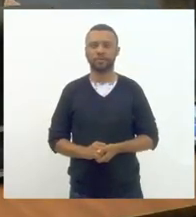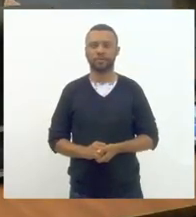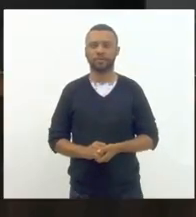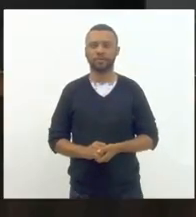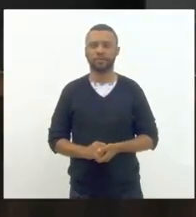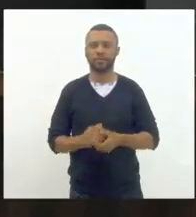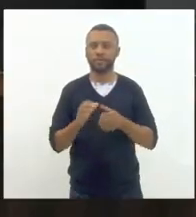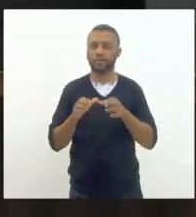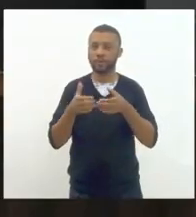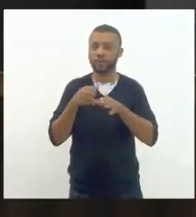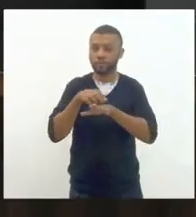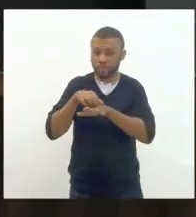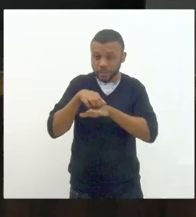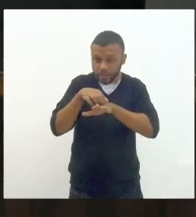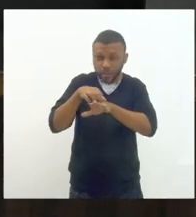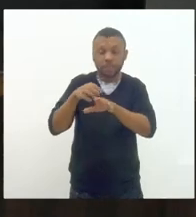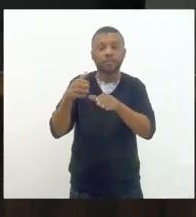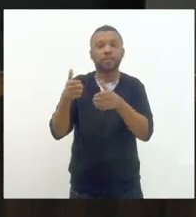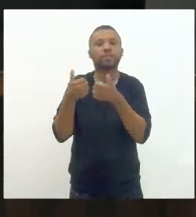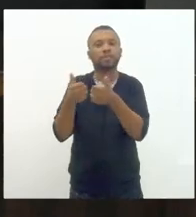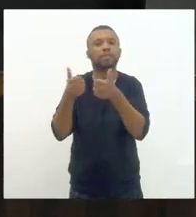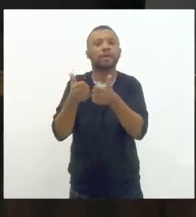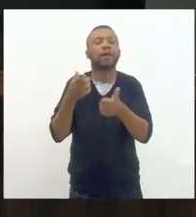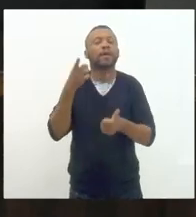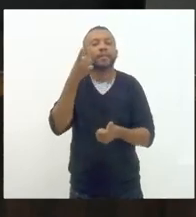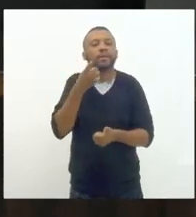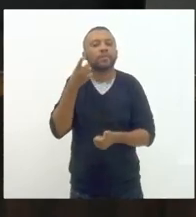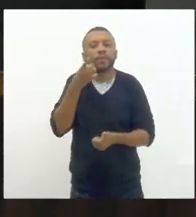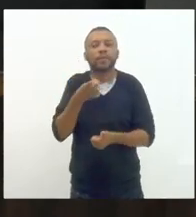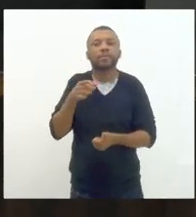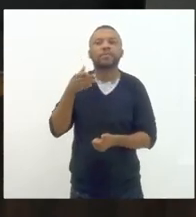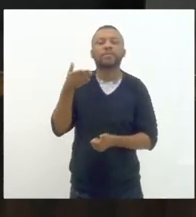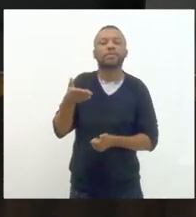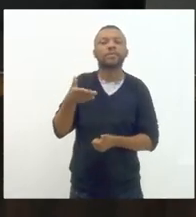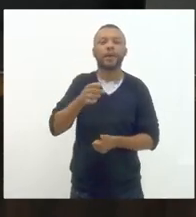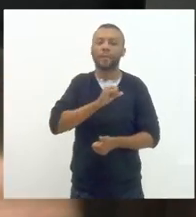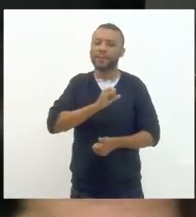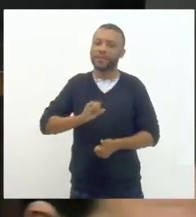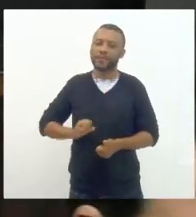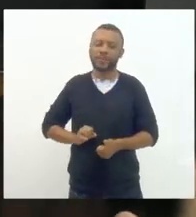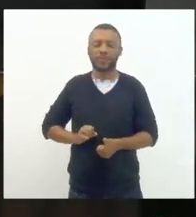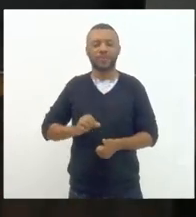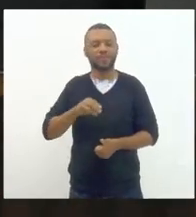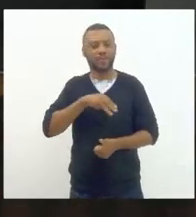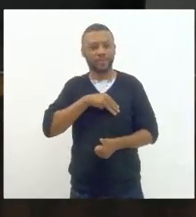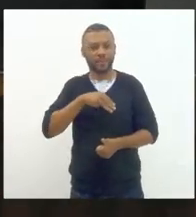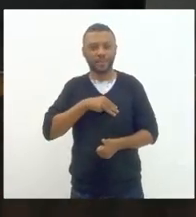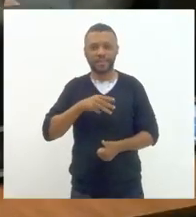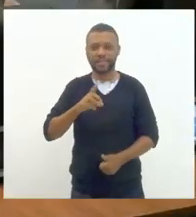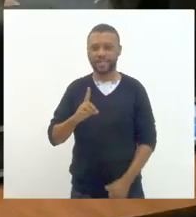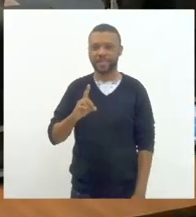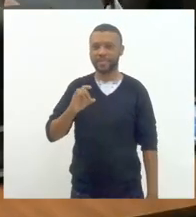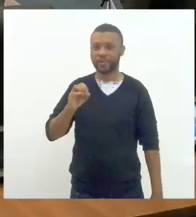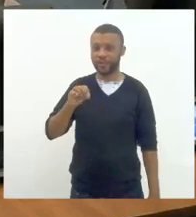Pela Comissão de Transporte, deputado Imperador de Madureira, Dionísio Lins,